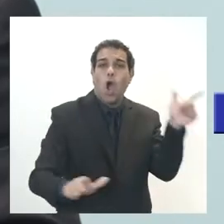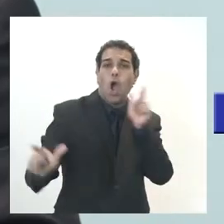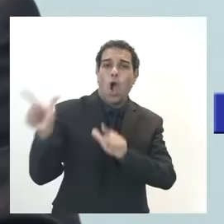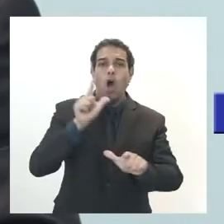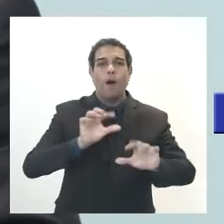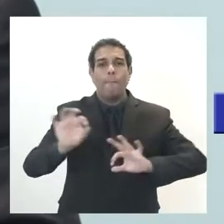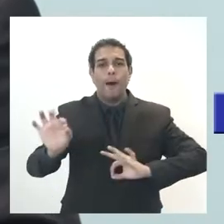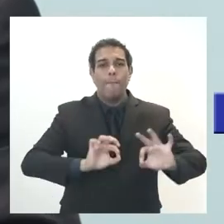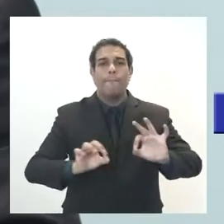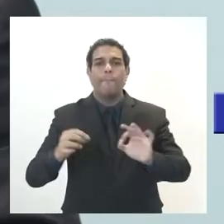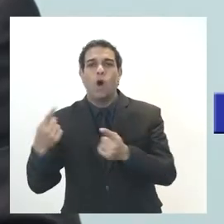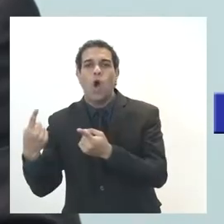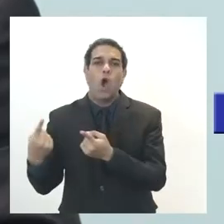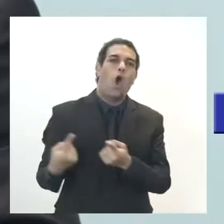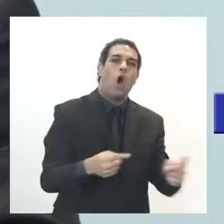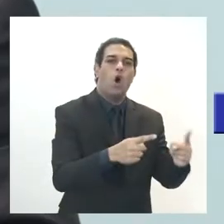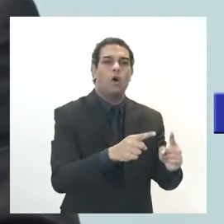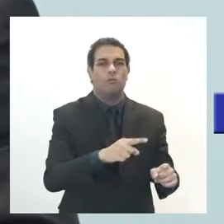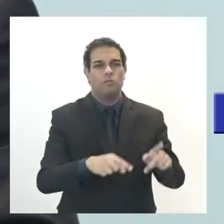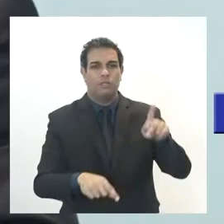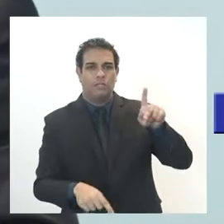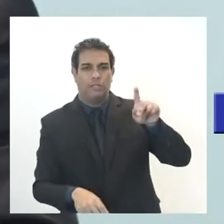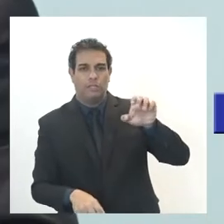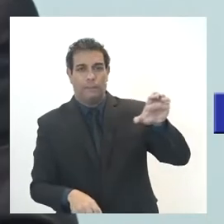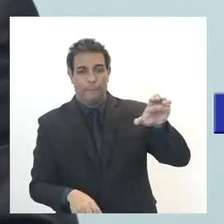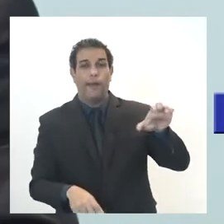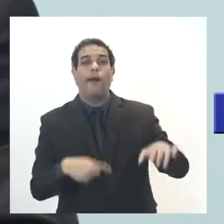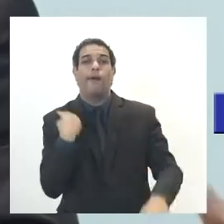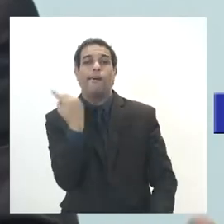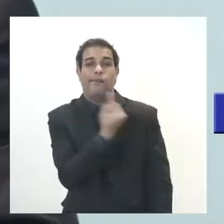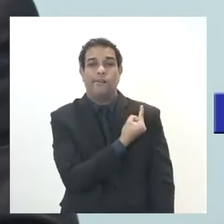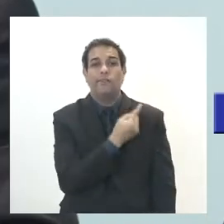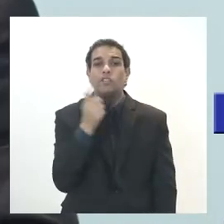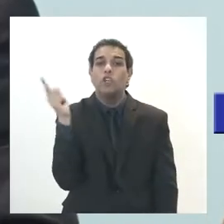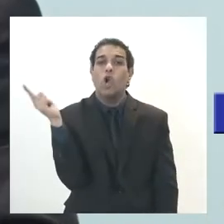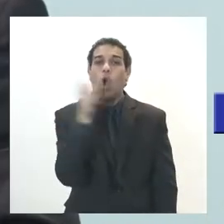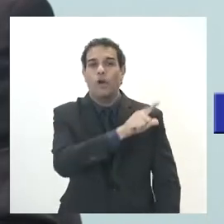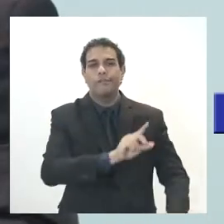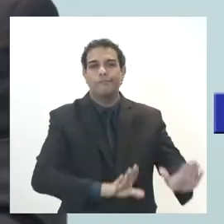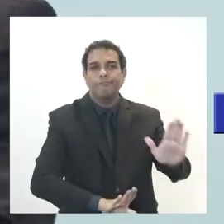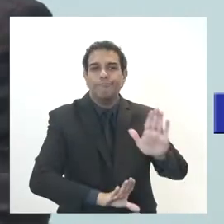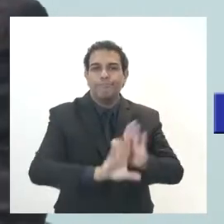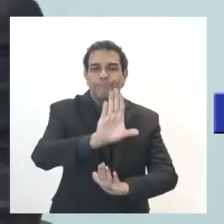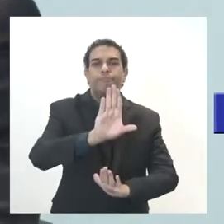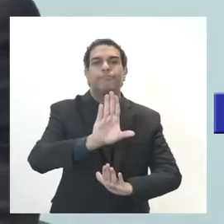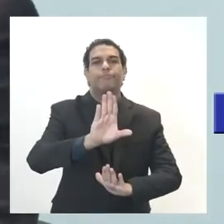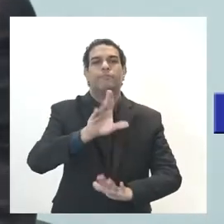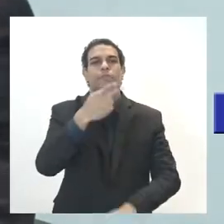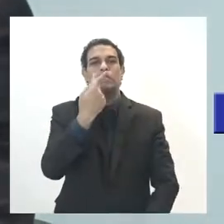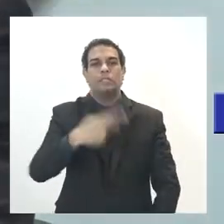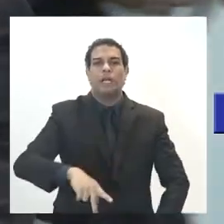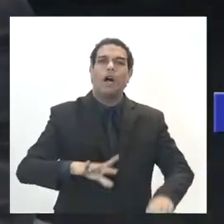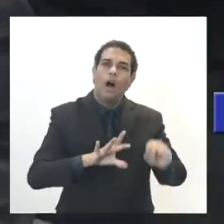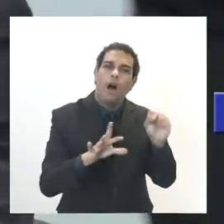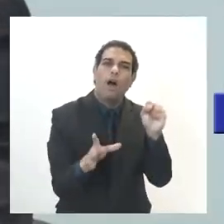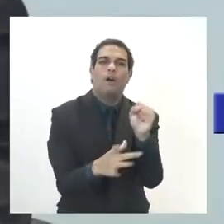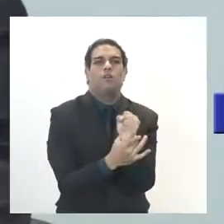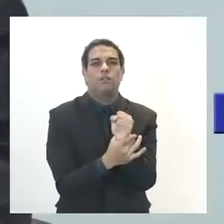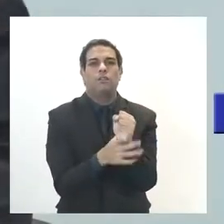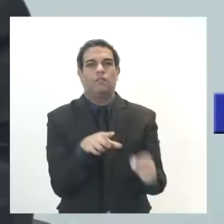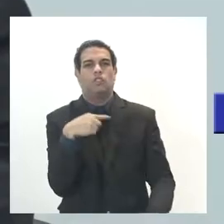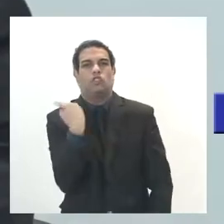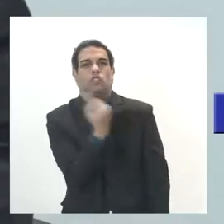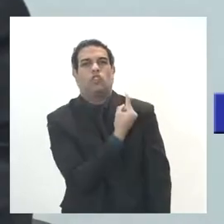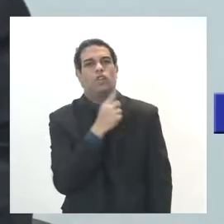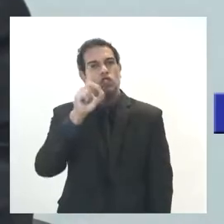fazer se enfrentamento a essa Pec e a gente conseguir mais uma vez é garantir os